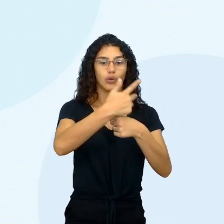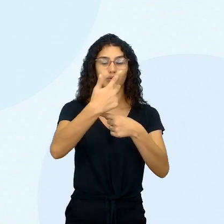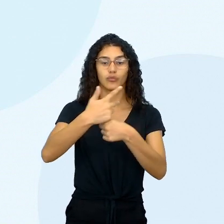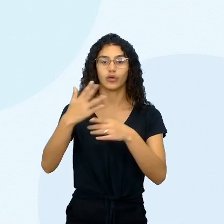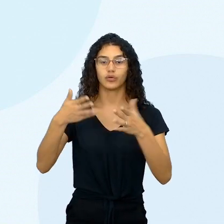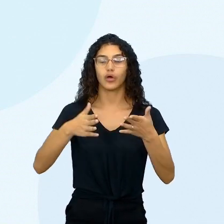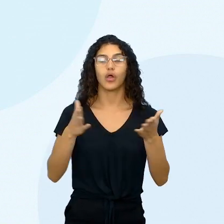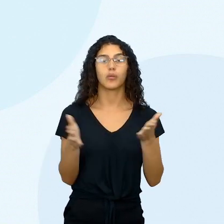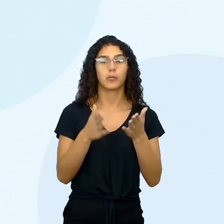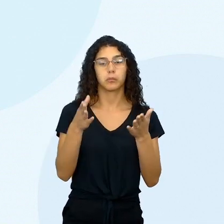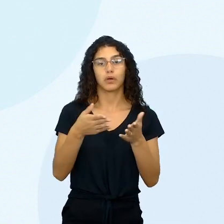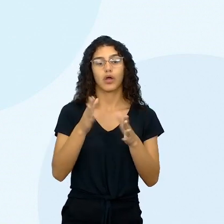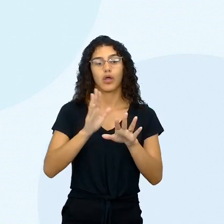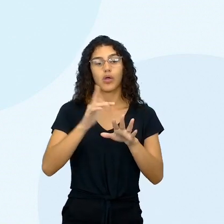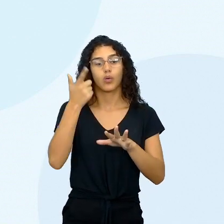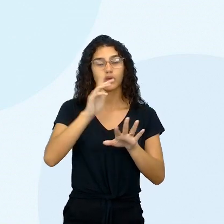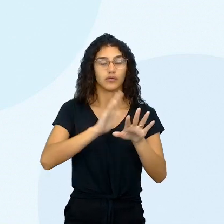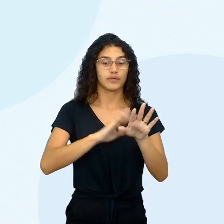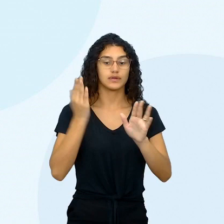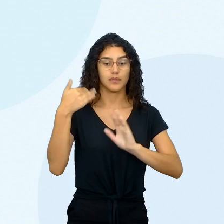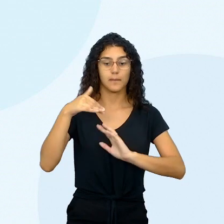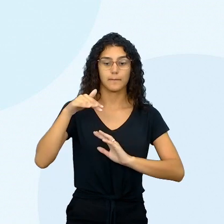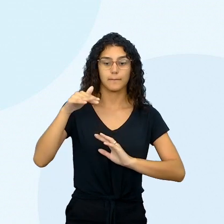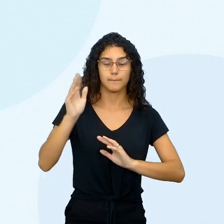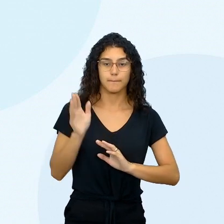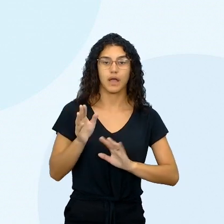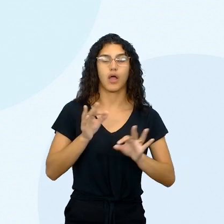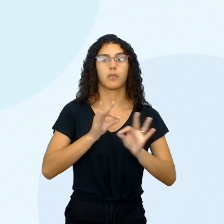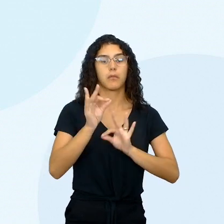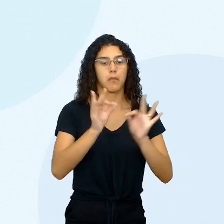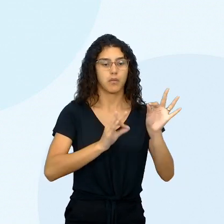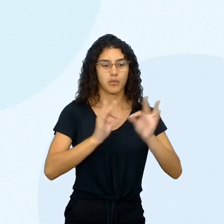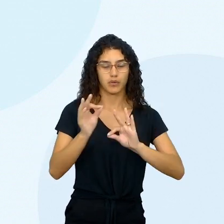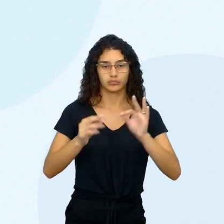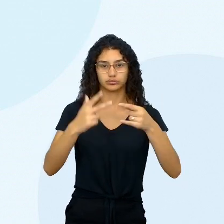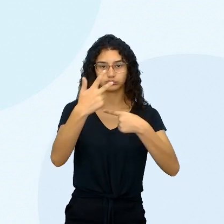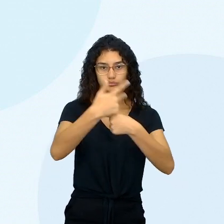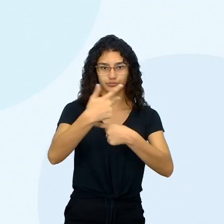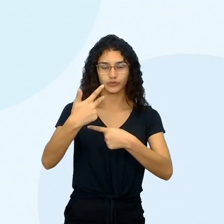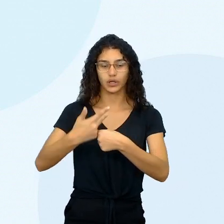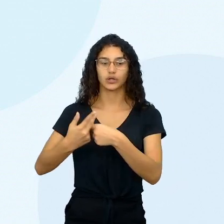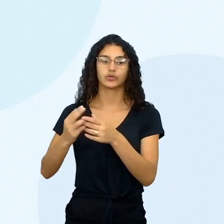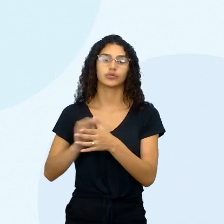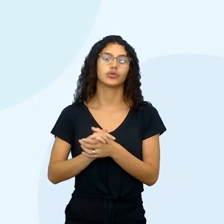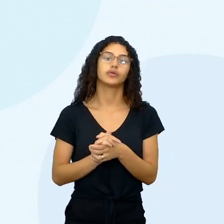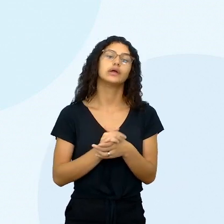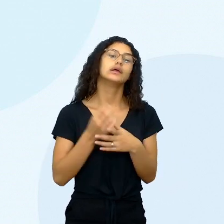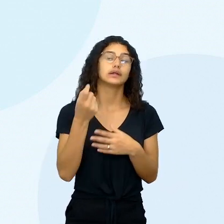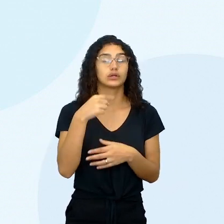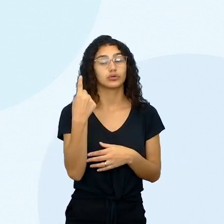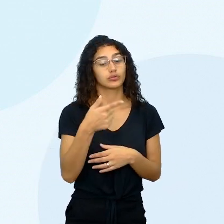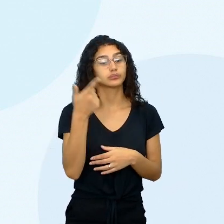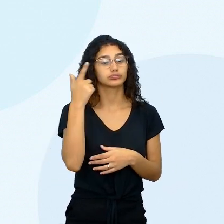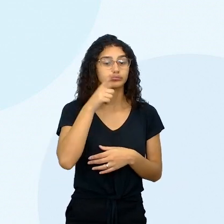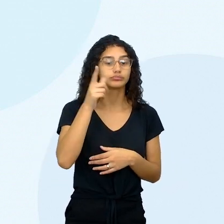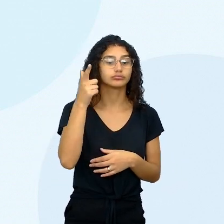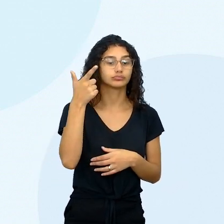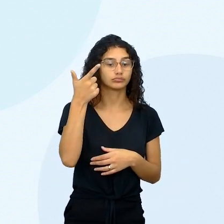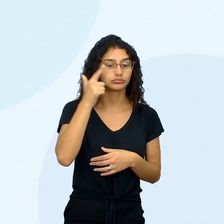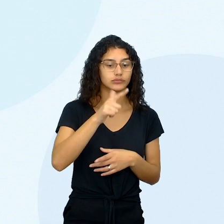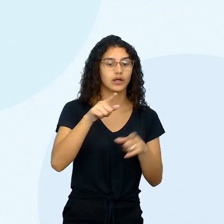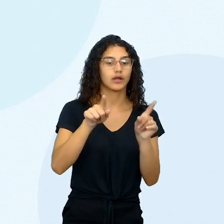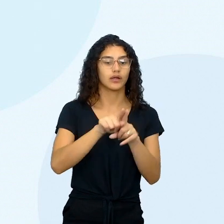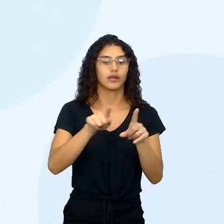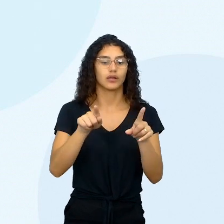Agora a intenção é conseguir trabalhar ainda mais com a produção de vídeos. Vamos ver se a gente aqui vai conseguir também. Todo mundo sabe que o